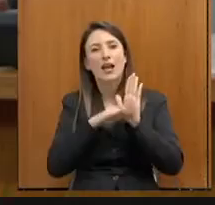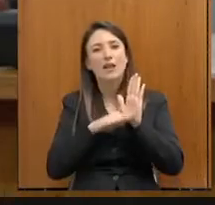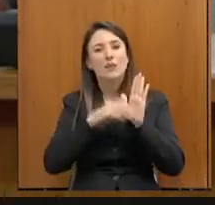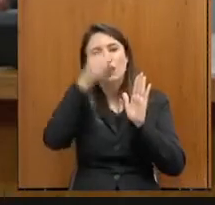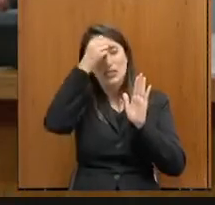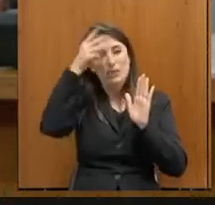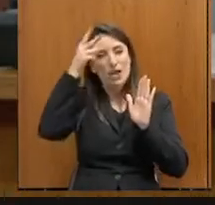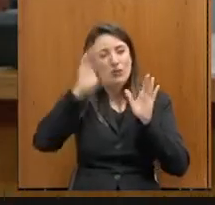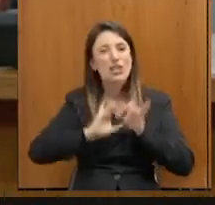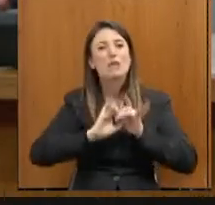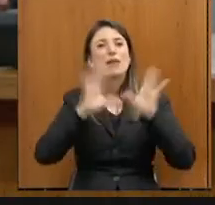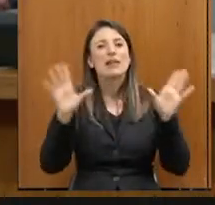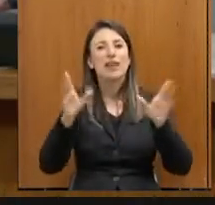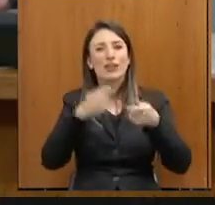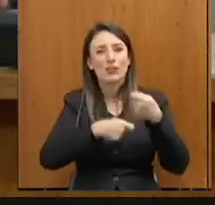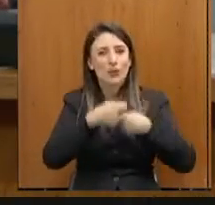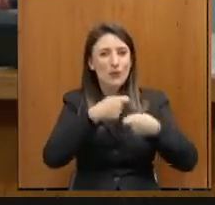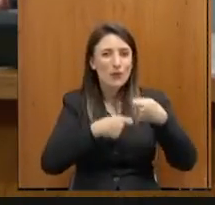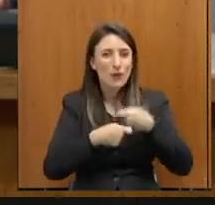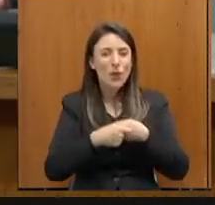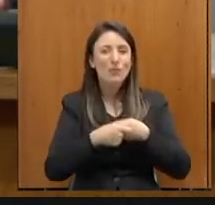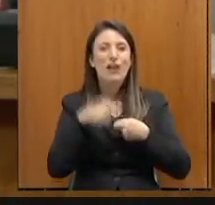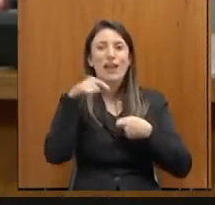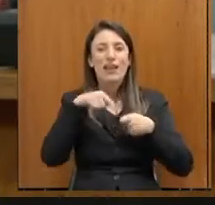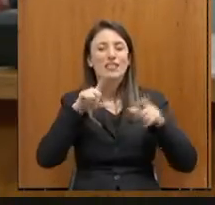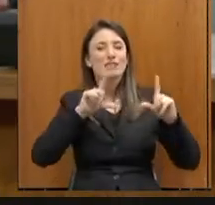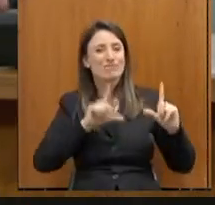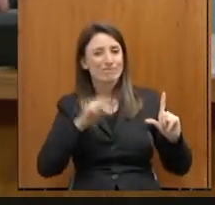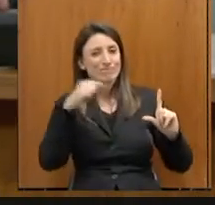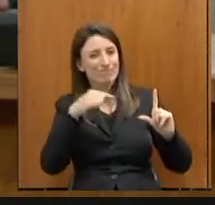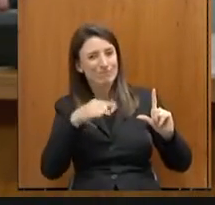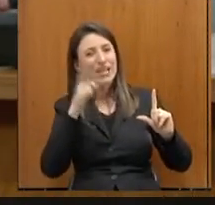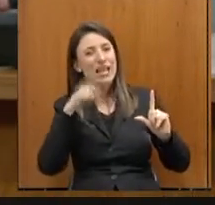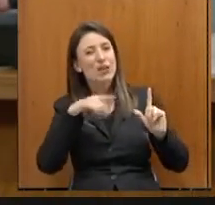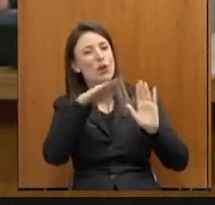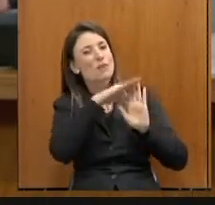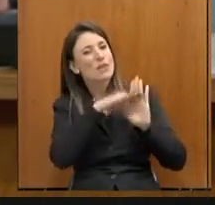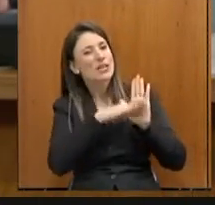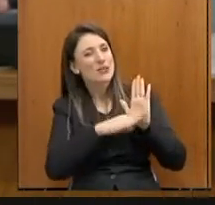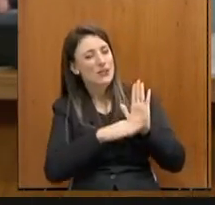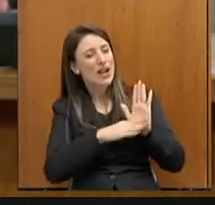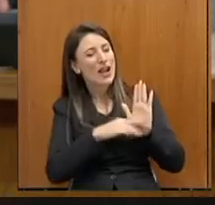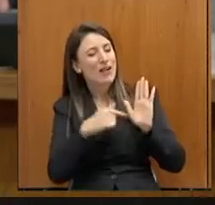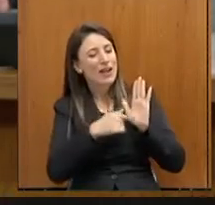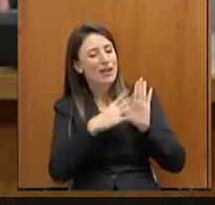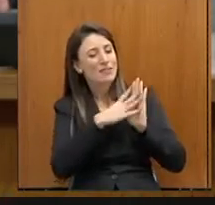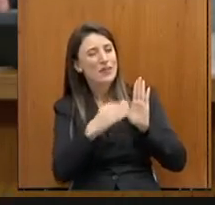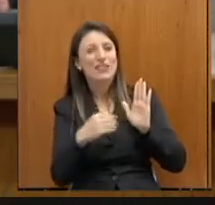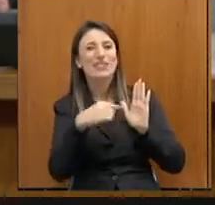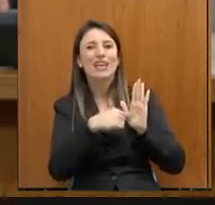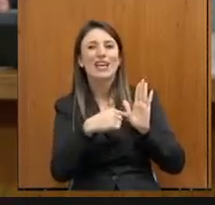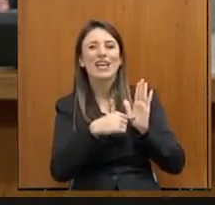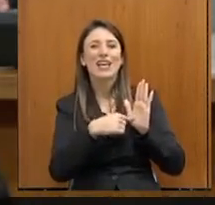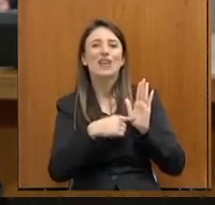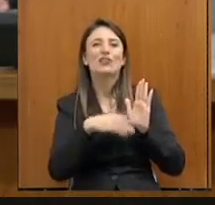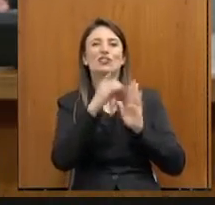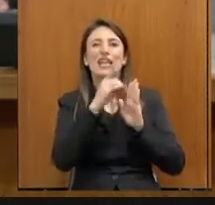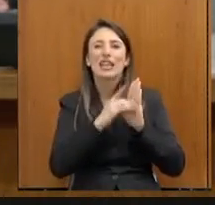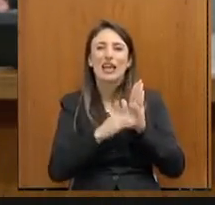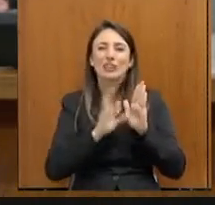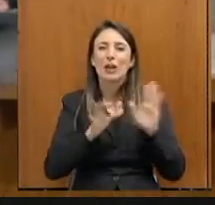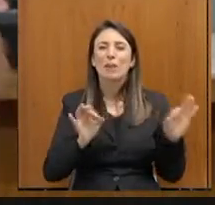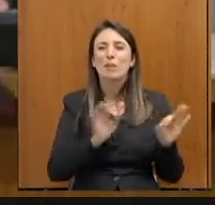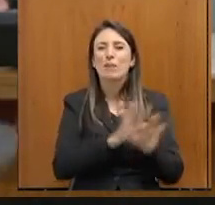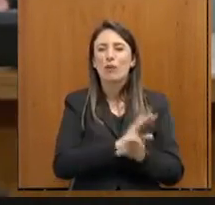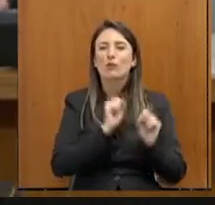Liberdade Econômica que tem sido um manual que trazem inclusive o modelo de decreto prontinha para que o prefeito